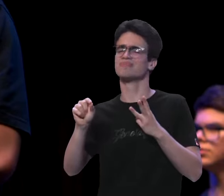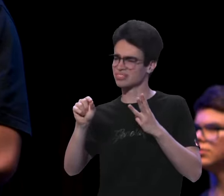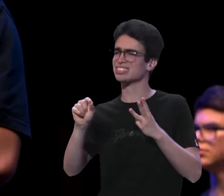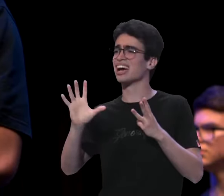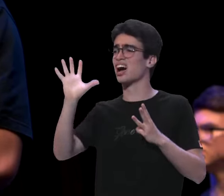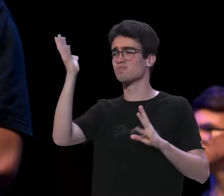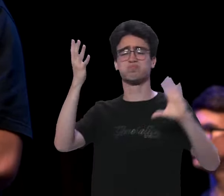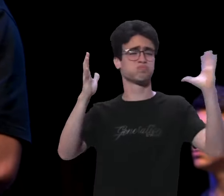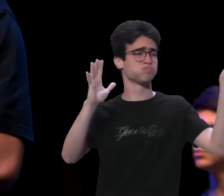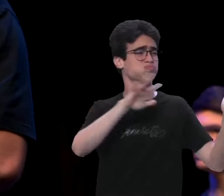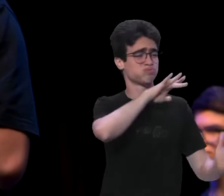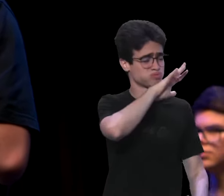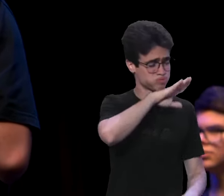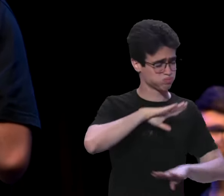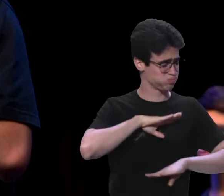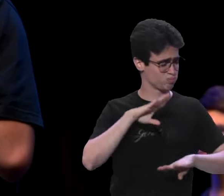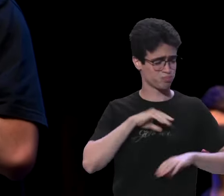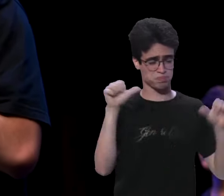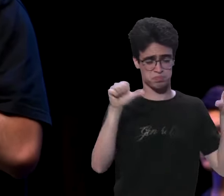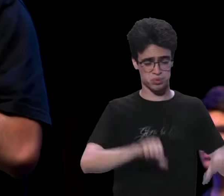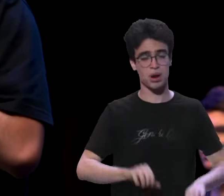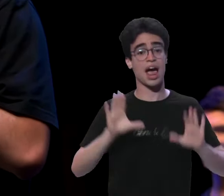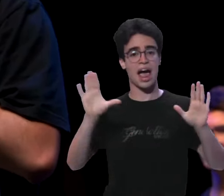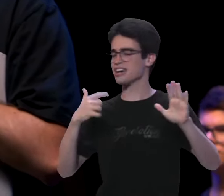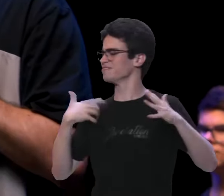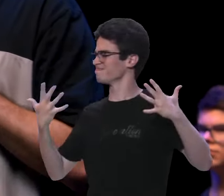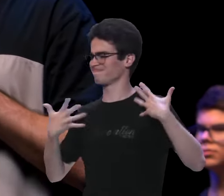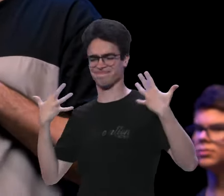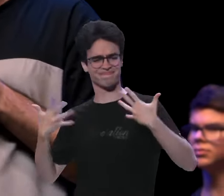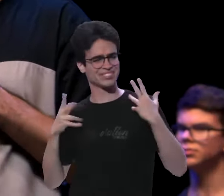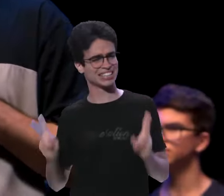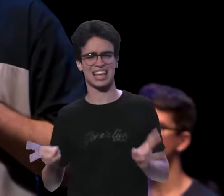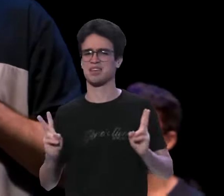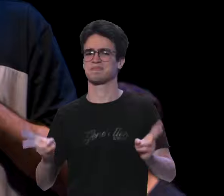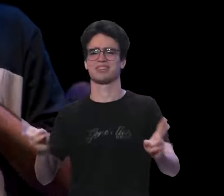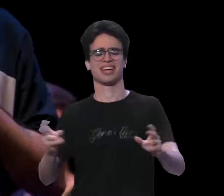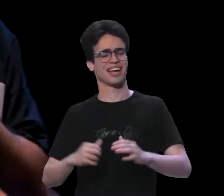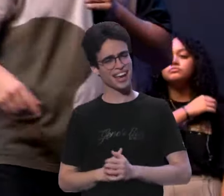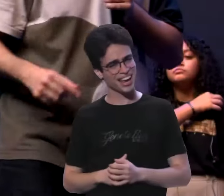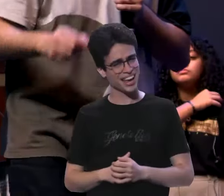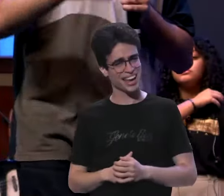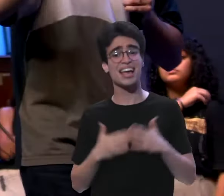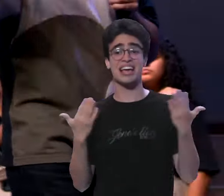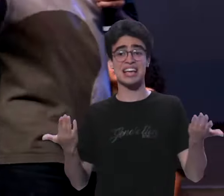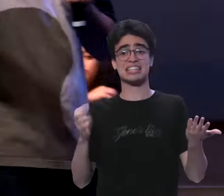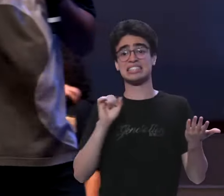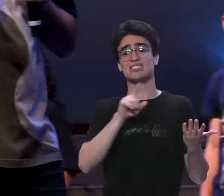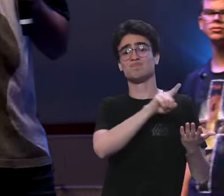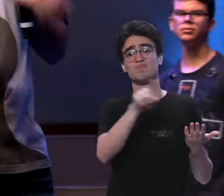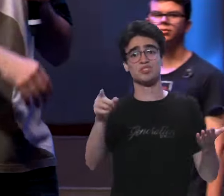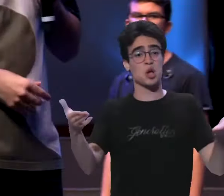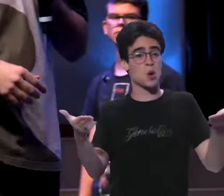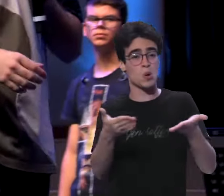as coisas estão difíceis. E se tem alguém aqui que passou por um dia